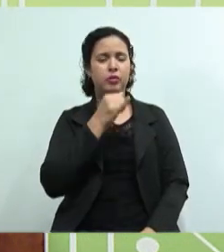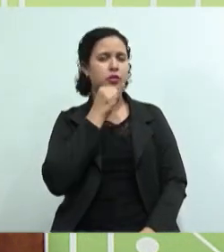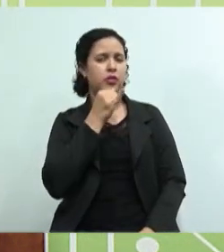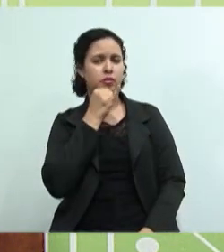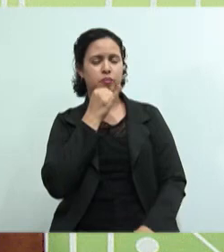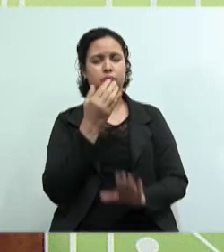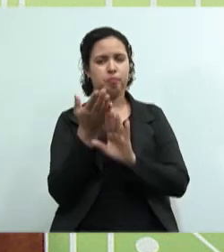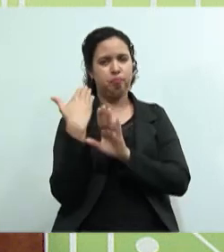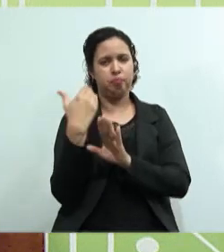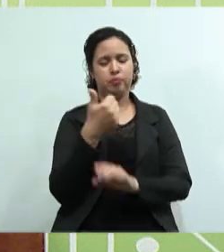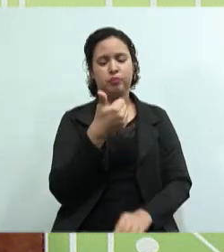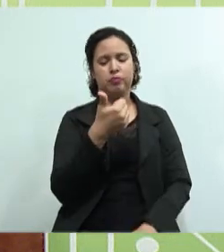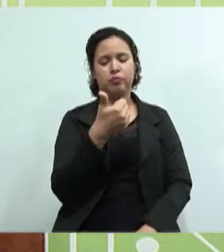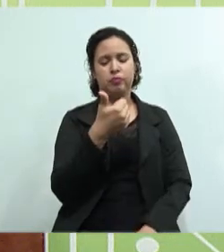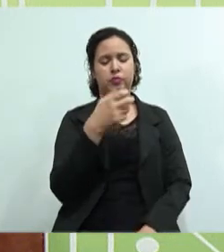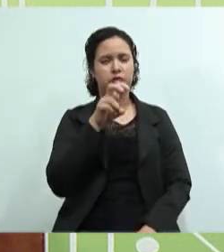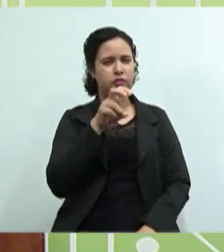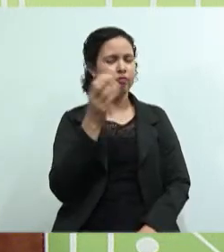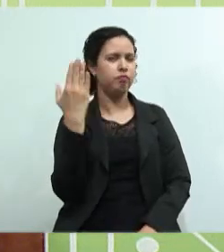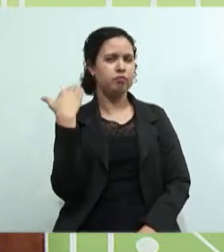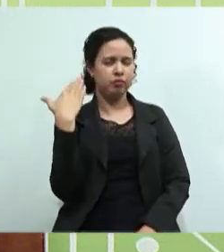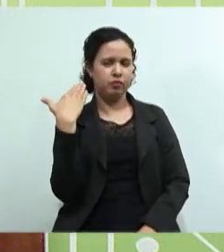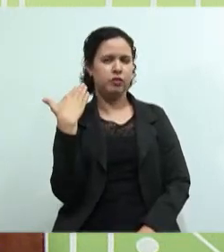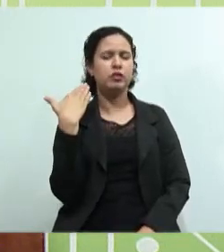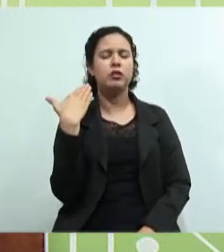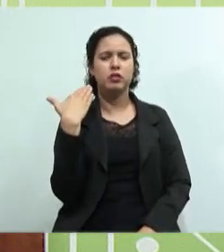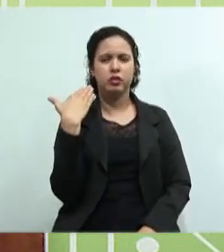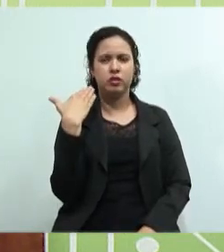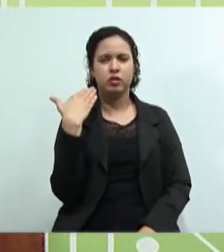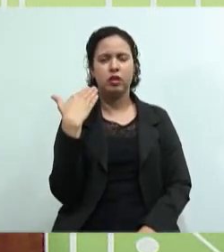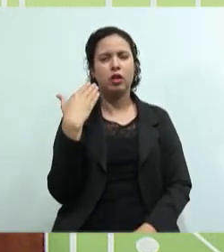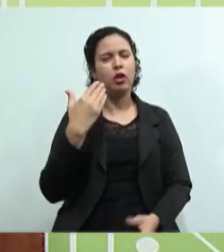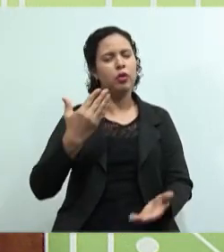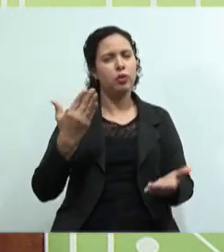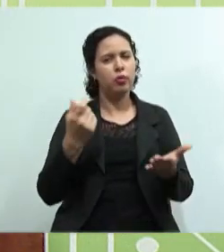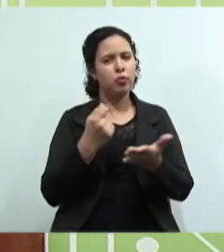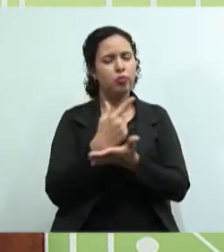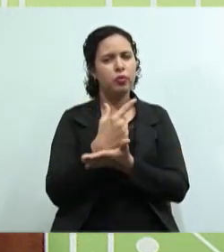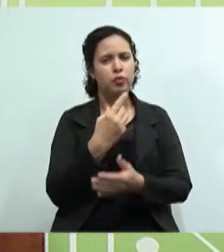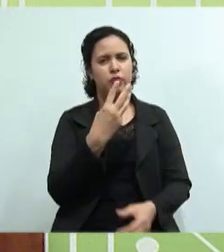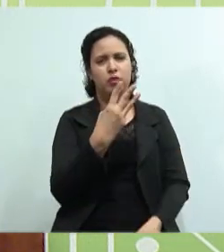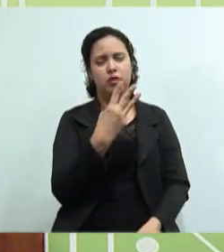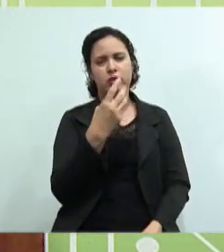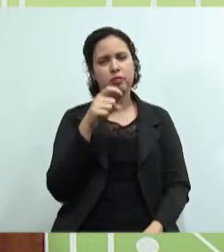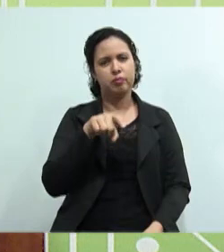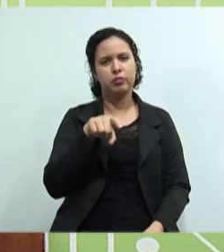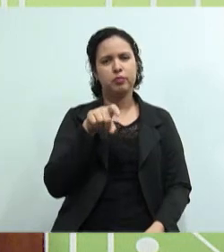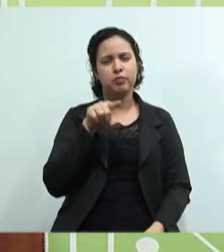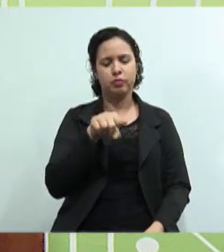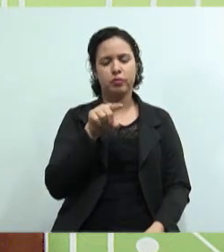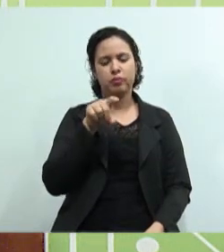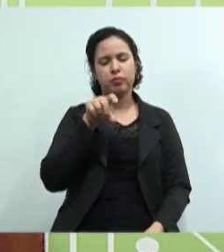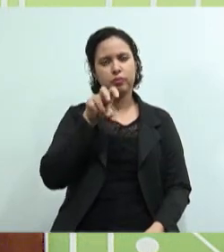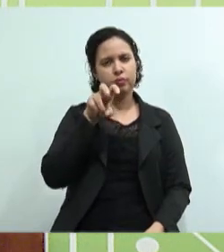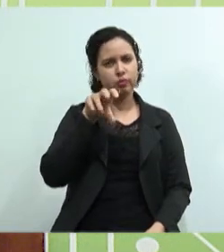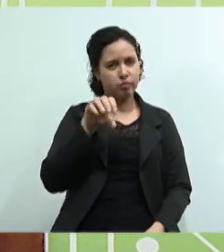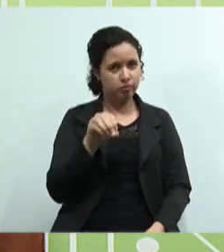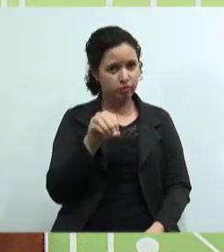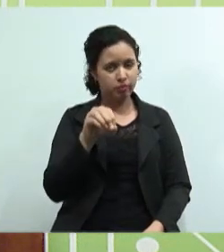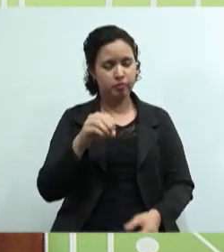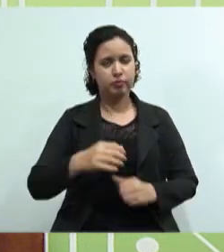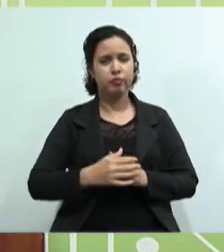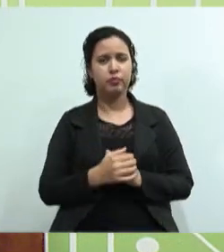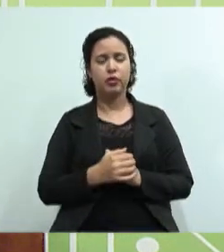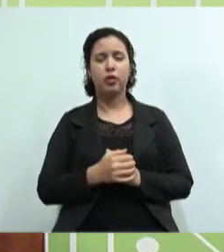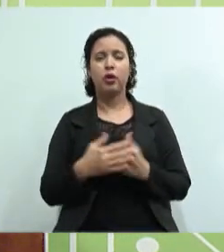R$3 a lata, certo? Hoje eu fui lá, vamos supor que hoje é 31/12 de X1, fui lá e